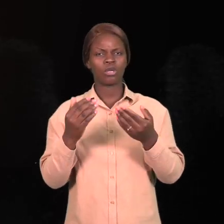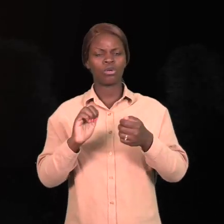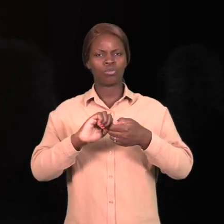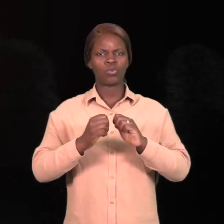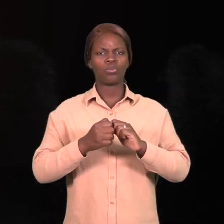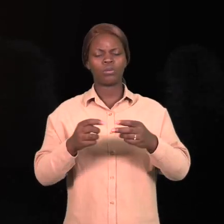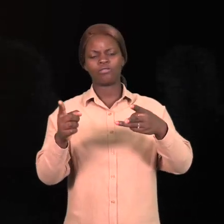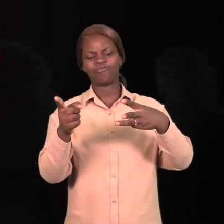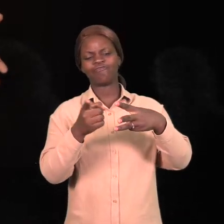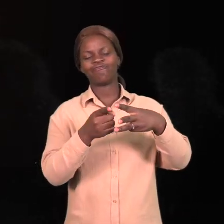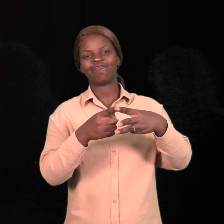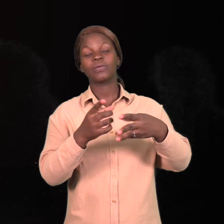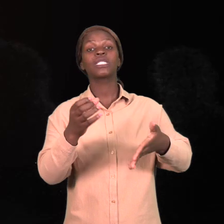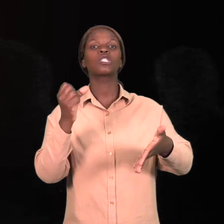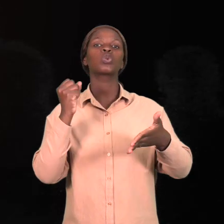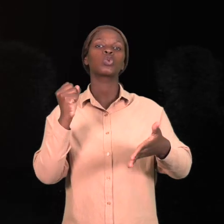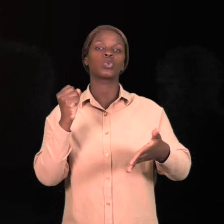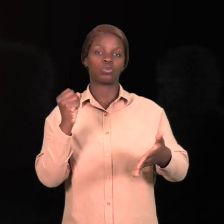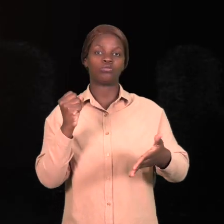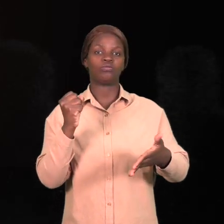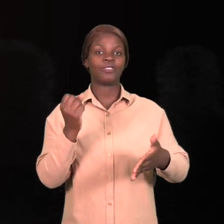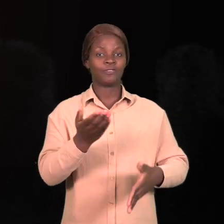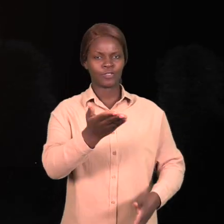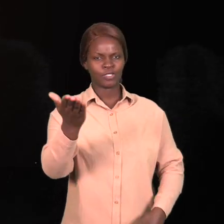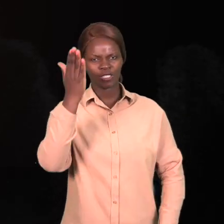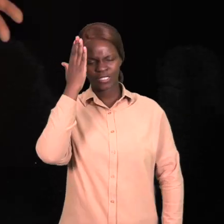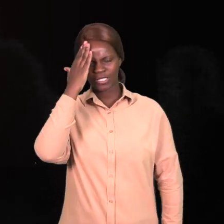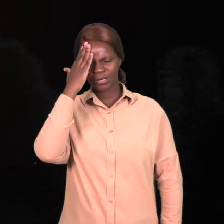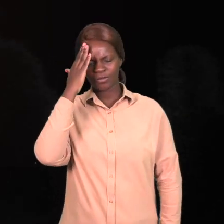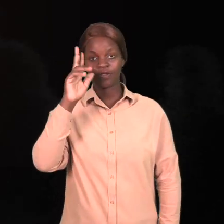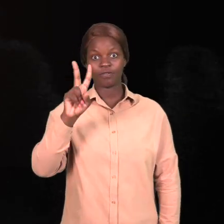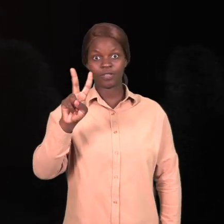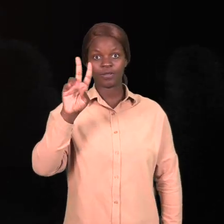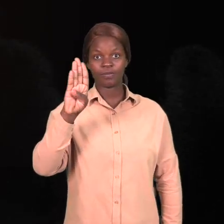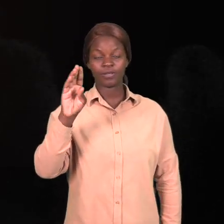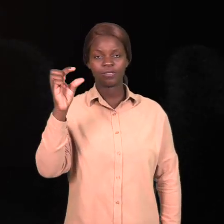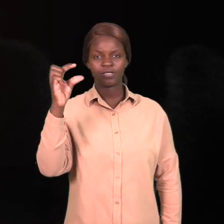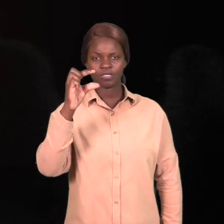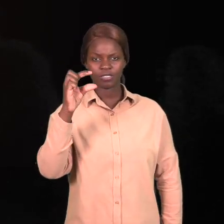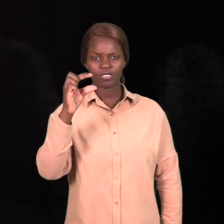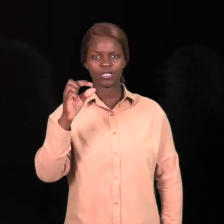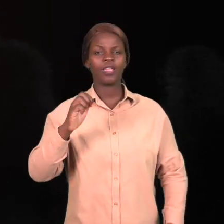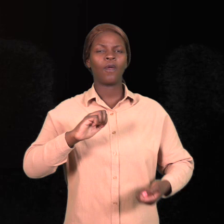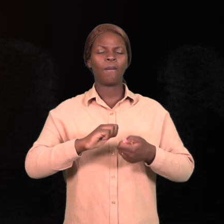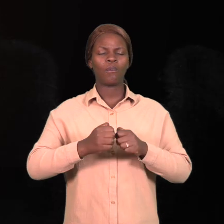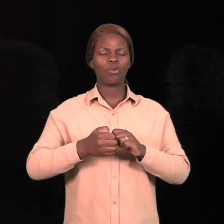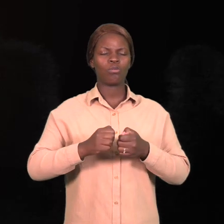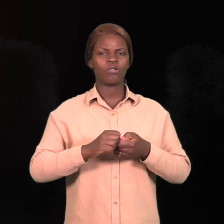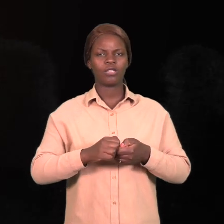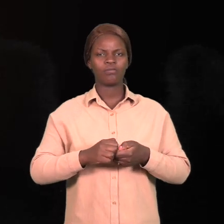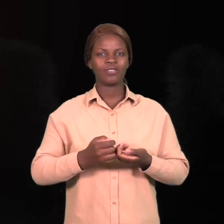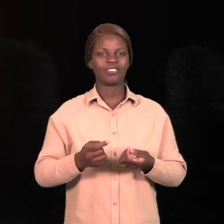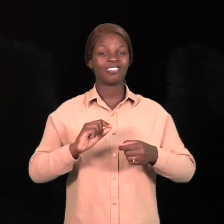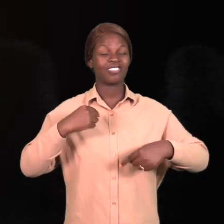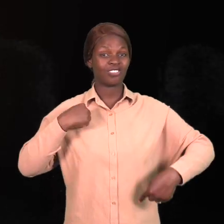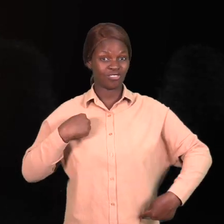economia. Como vê, a VBG não é só uma questão grave de violação dos direitos humanos, porque o país também perde,